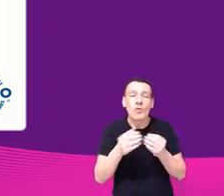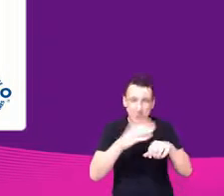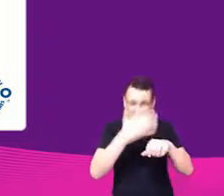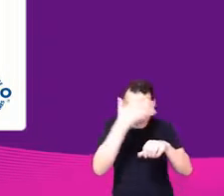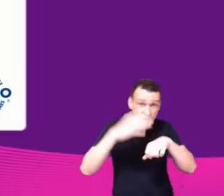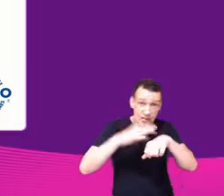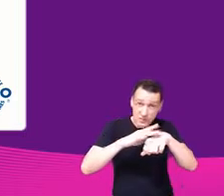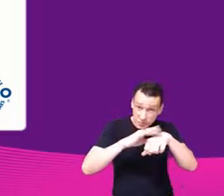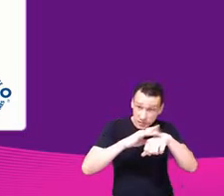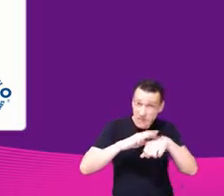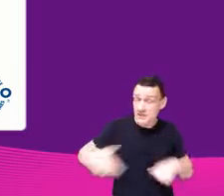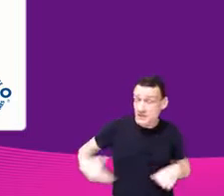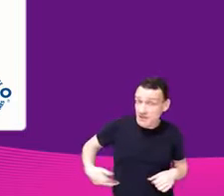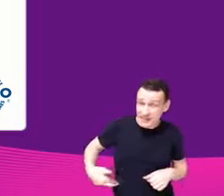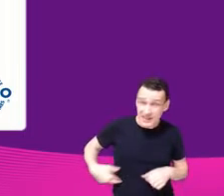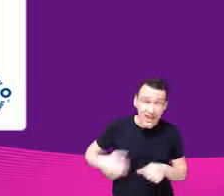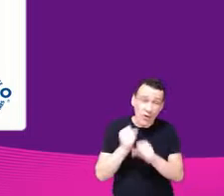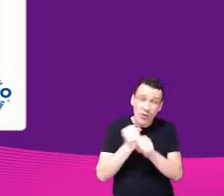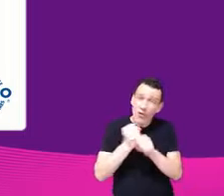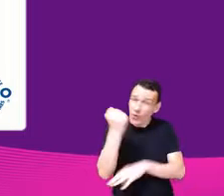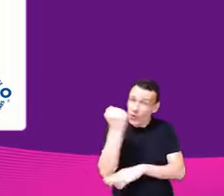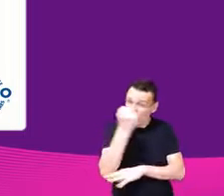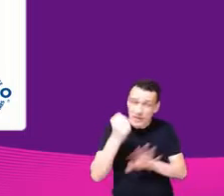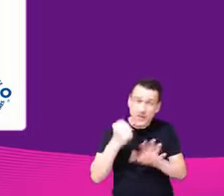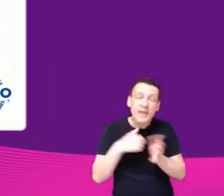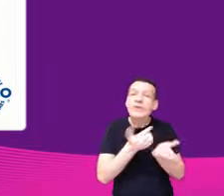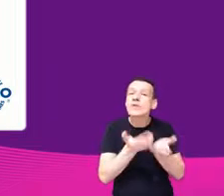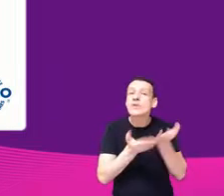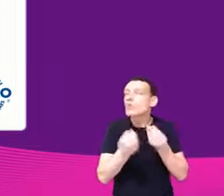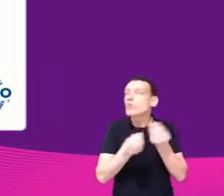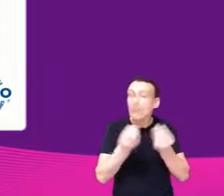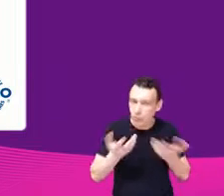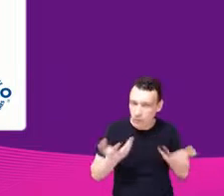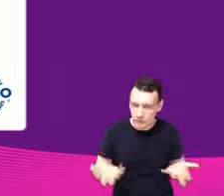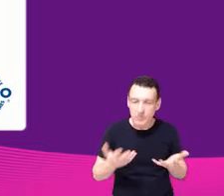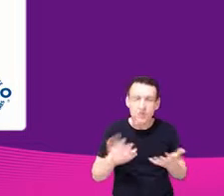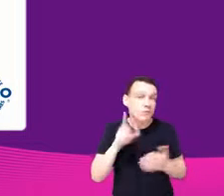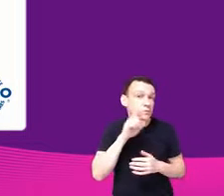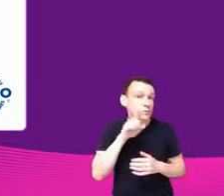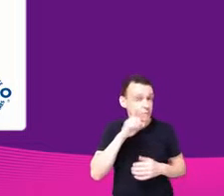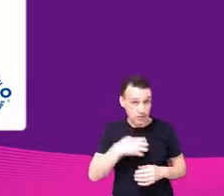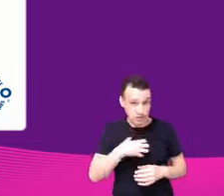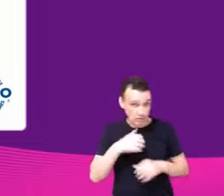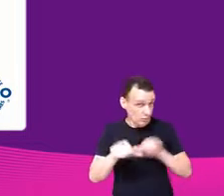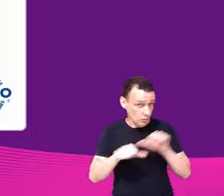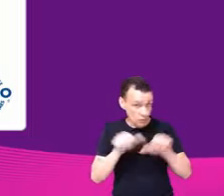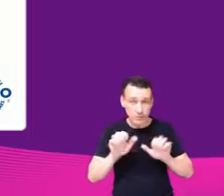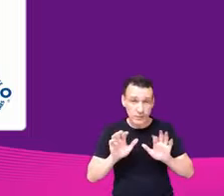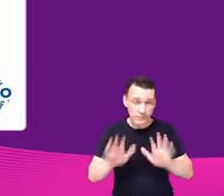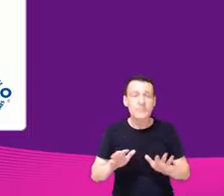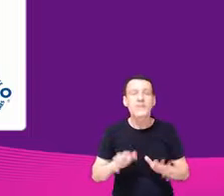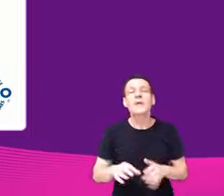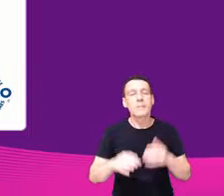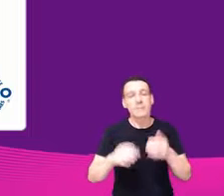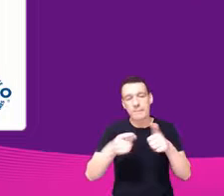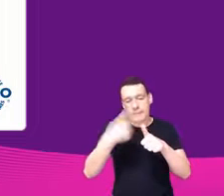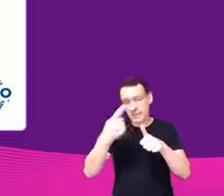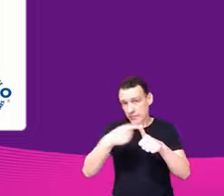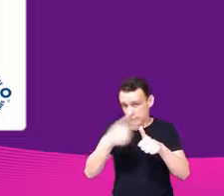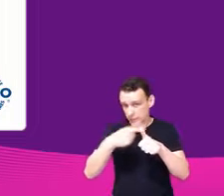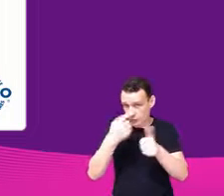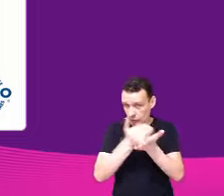crônica nos Estados Unidos, né. Primeiro, a implementação de medidas que trazem incentivos para um foco